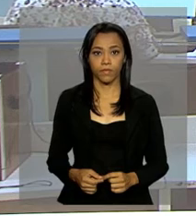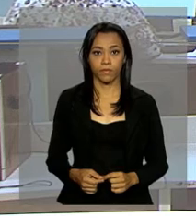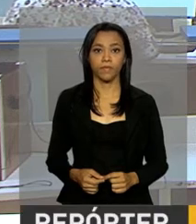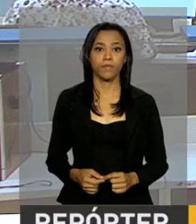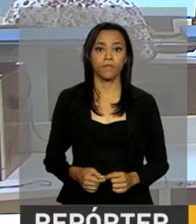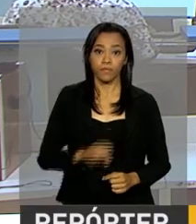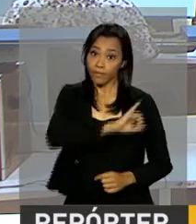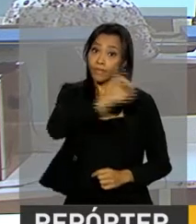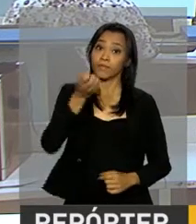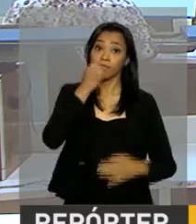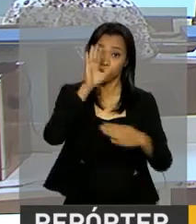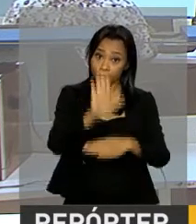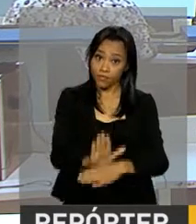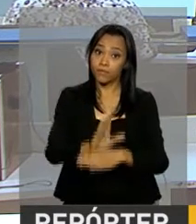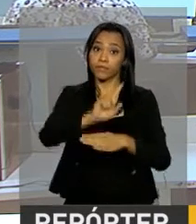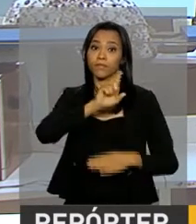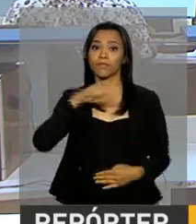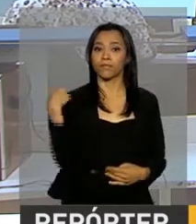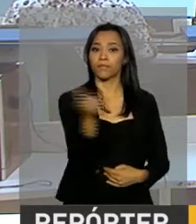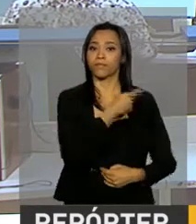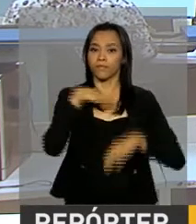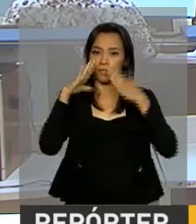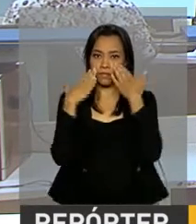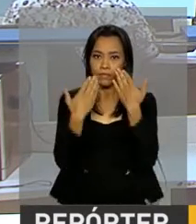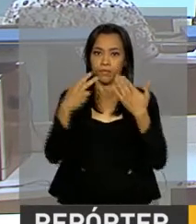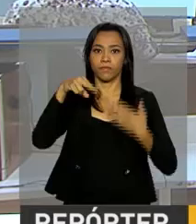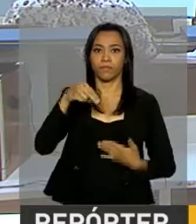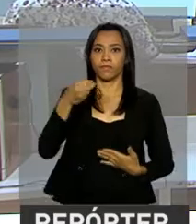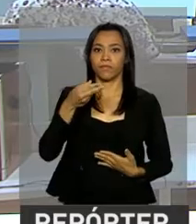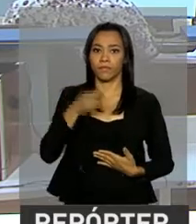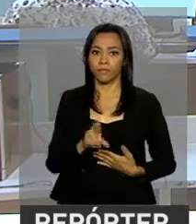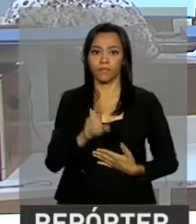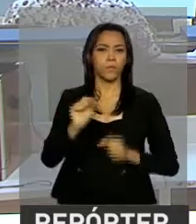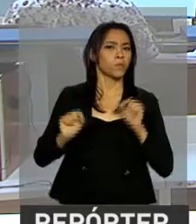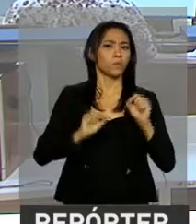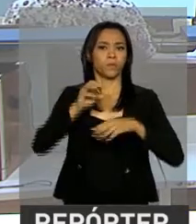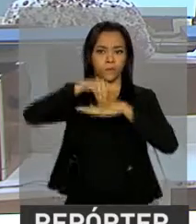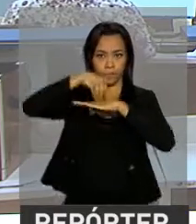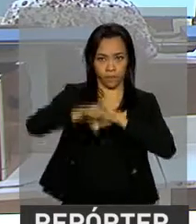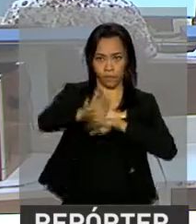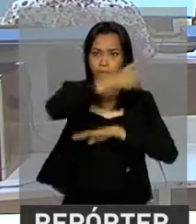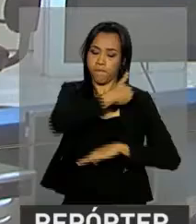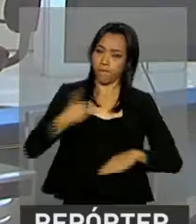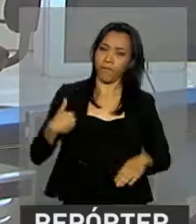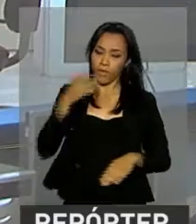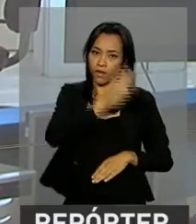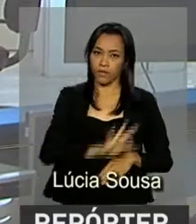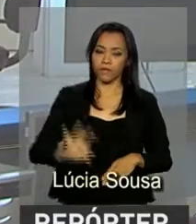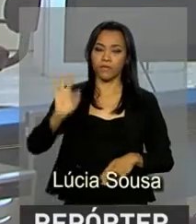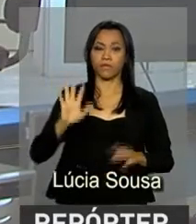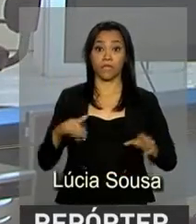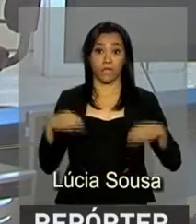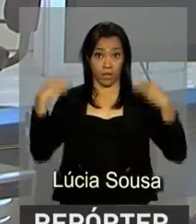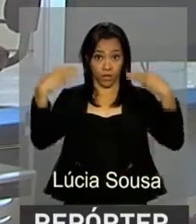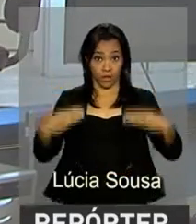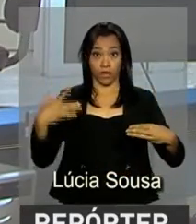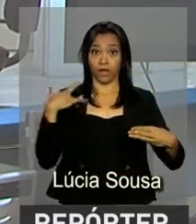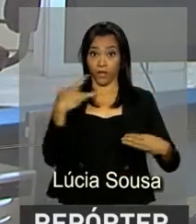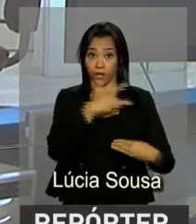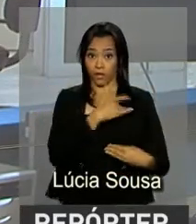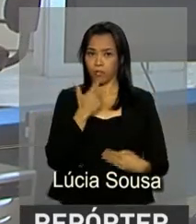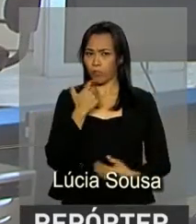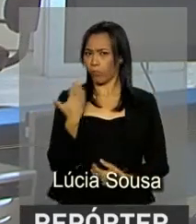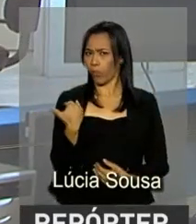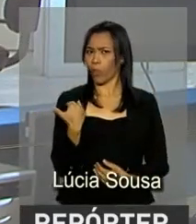olá boa tarde o repórter nbr está de volta com as notícias do governo federal o ministério da saúde anunciou